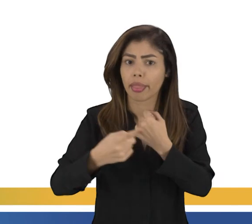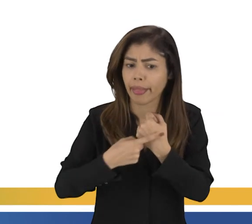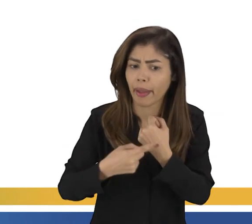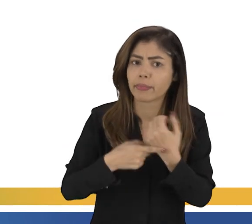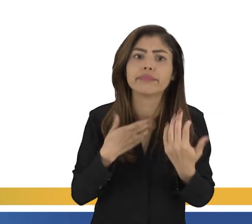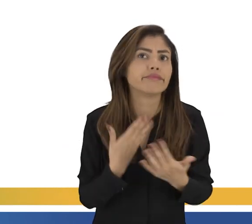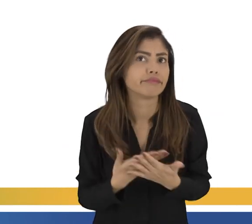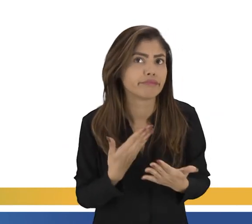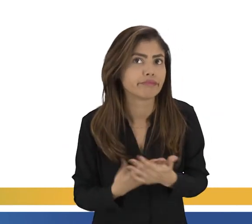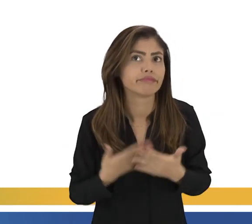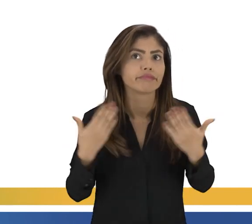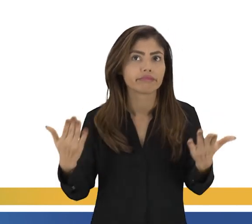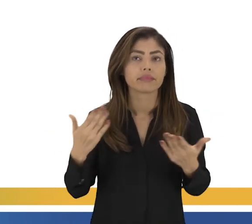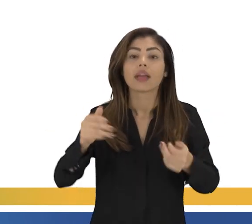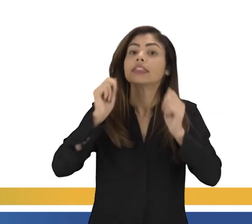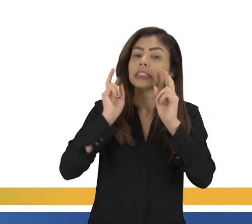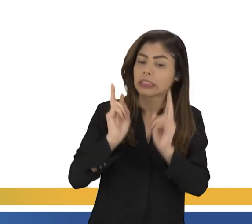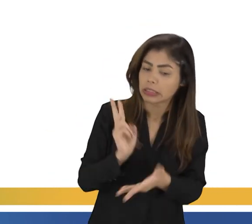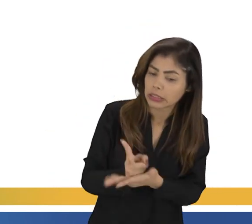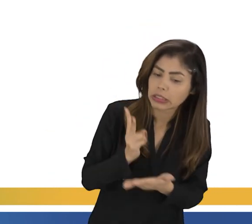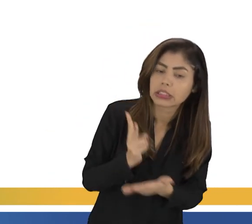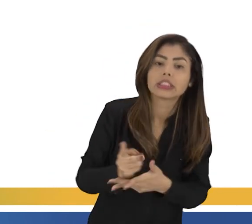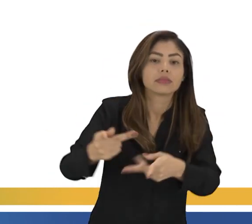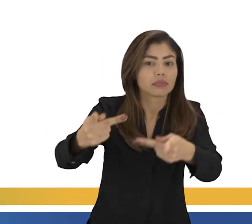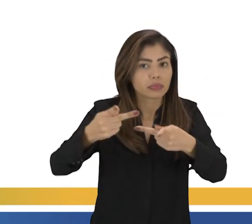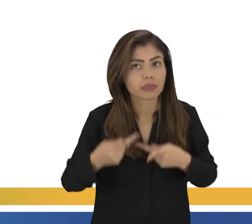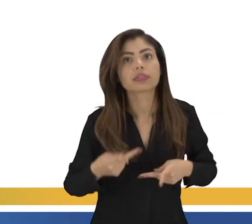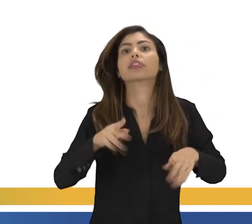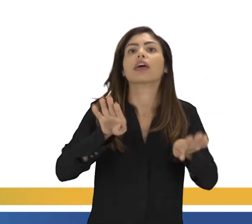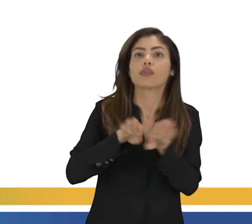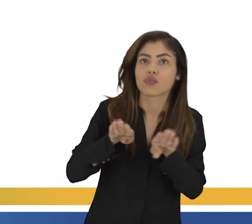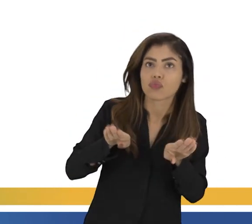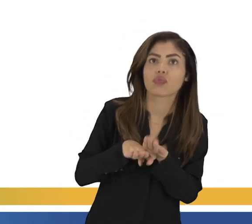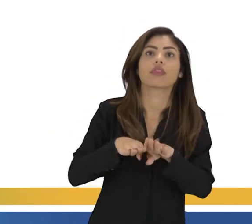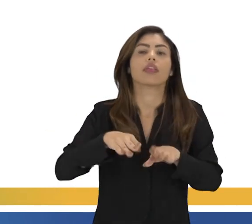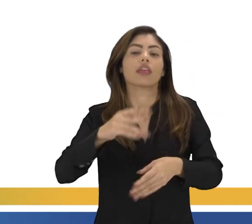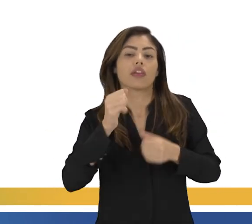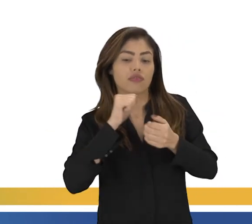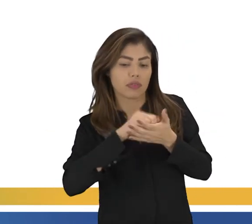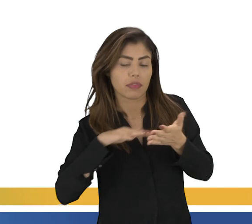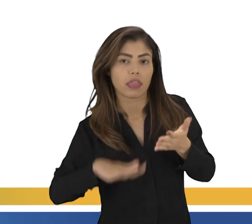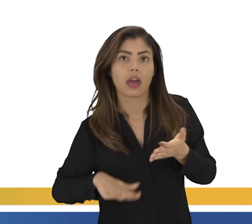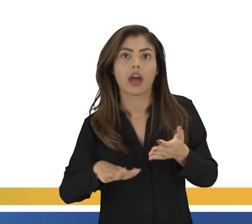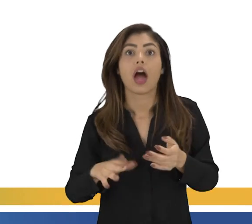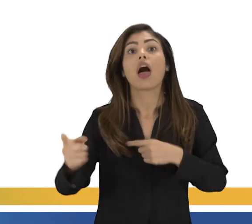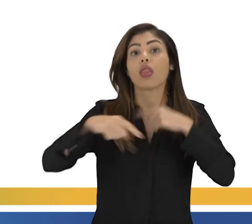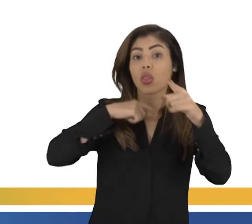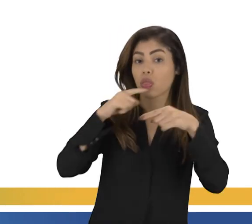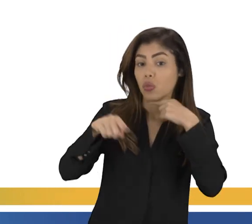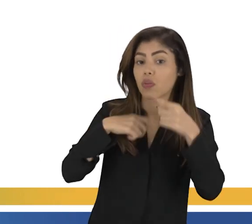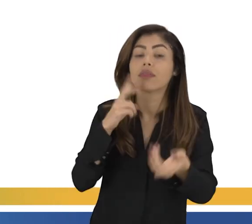certo? Participe das atividades. Tire as dúvidas com seus professores.